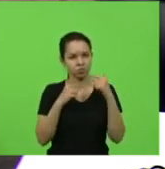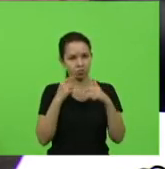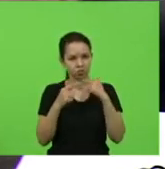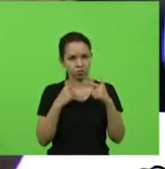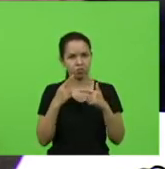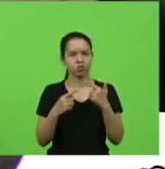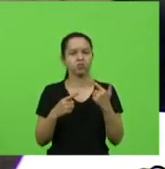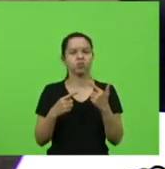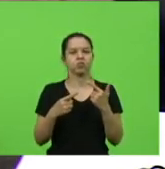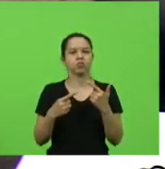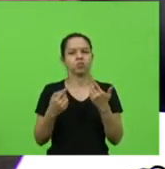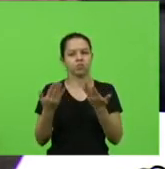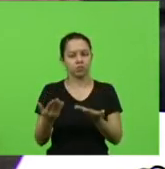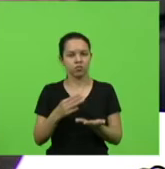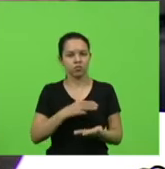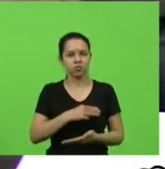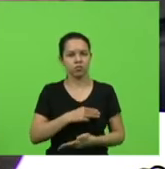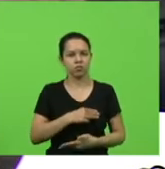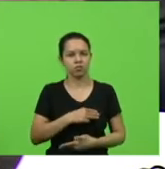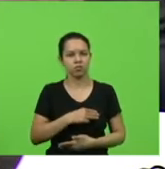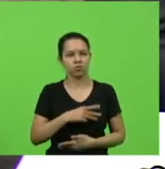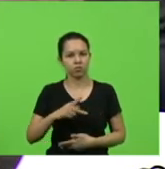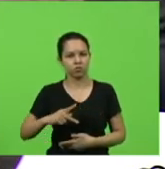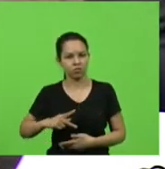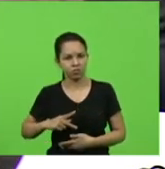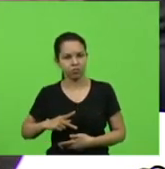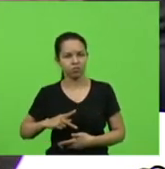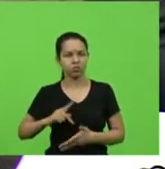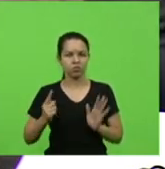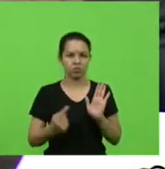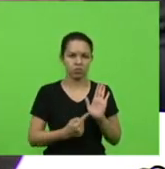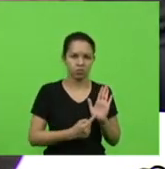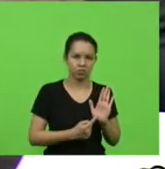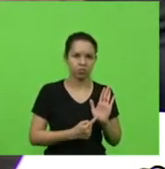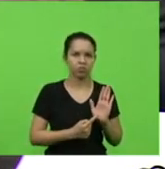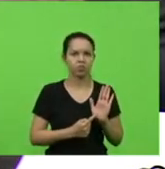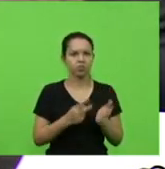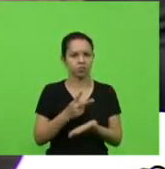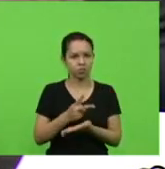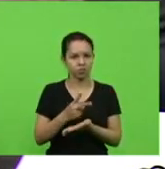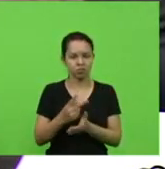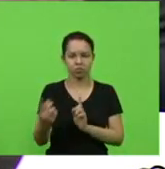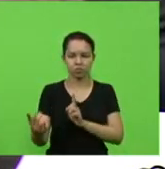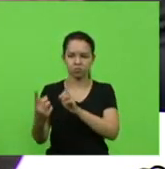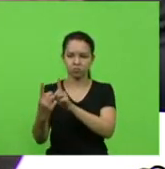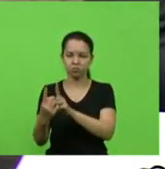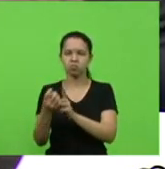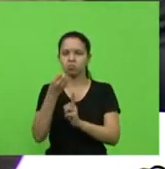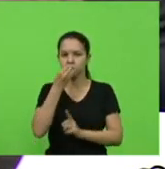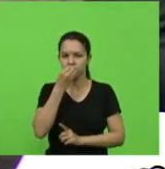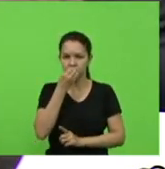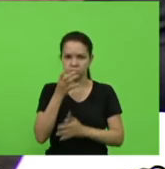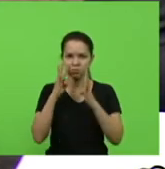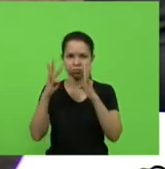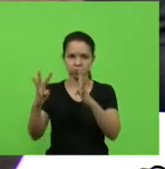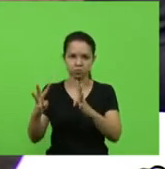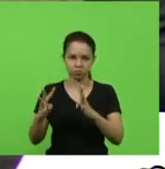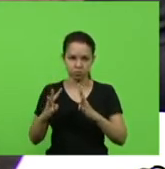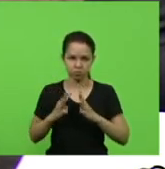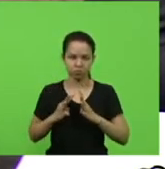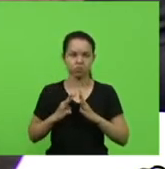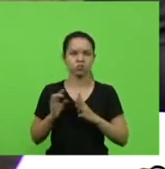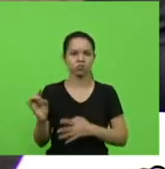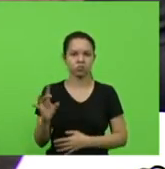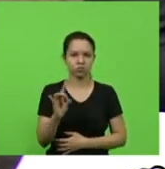juntos ao Ministério Público, todas as denúncias, sempre fomos muito bem recebidos e a atenção foi dada a cada um